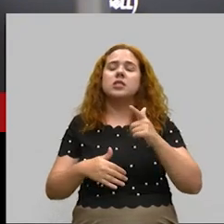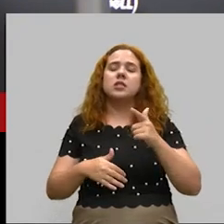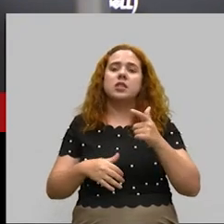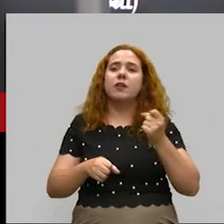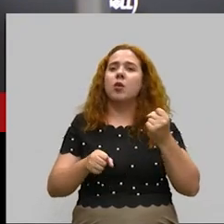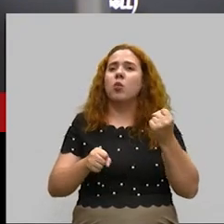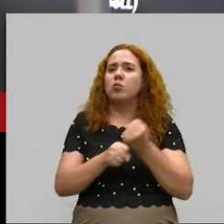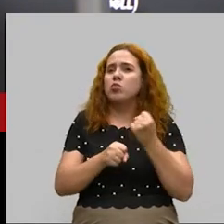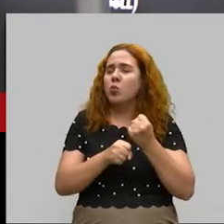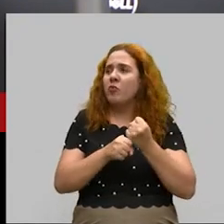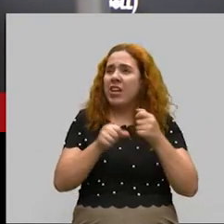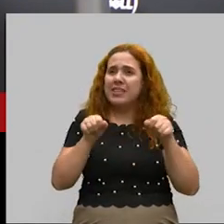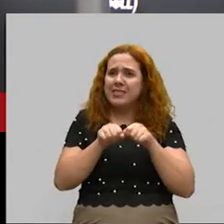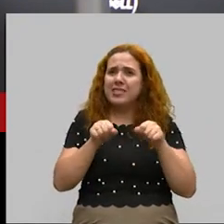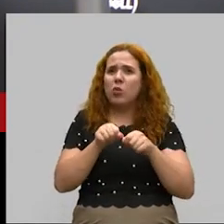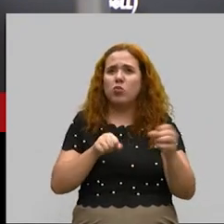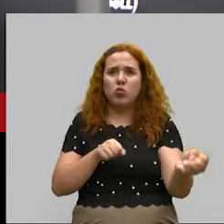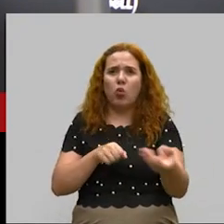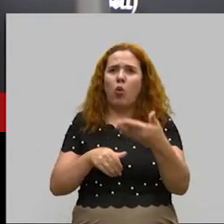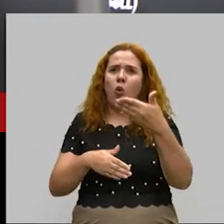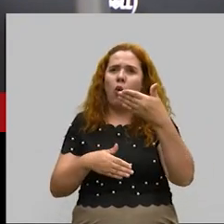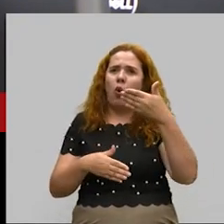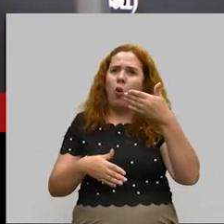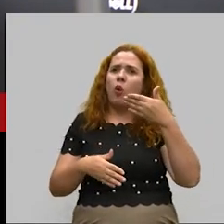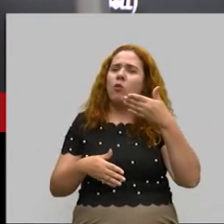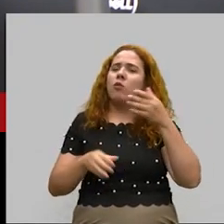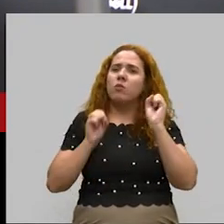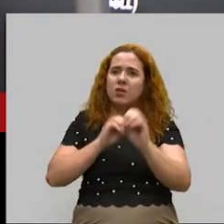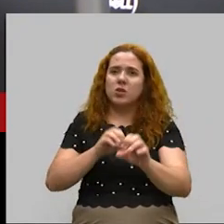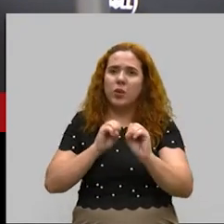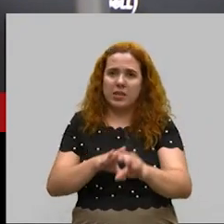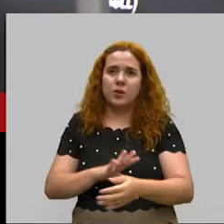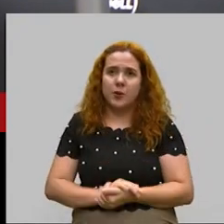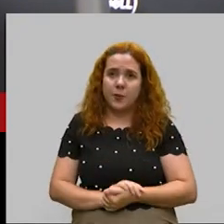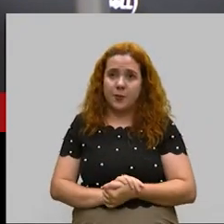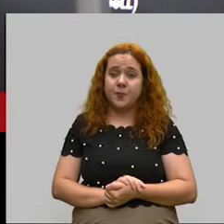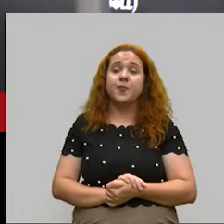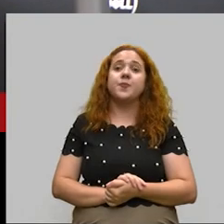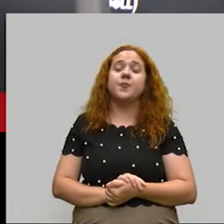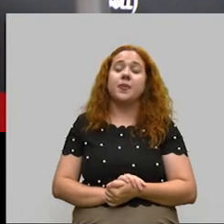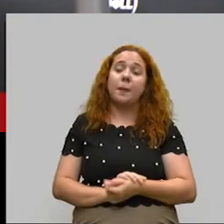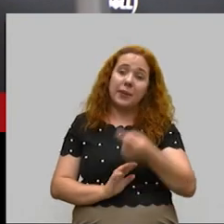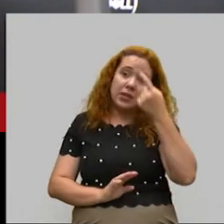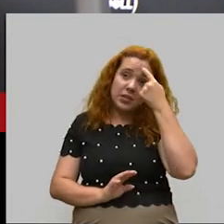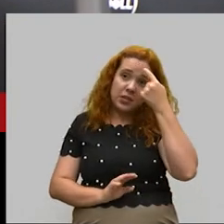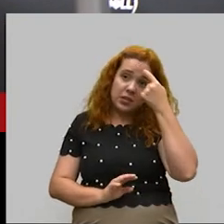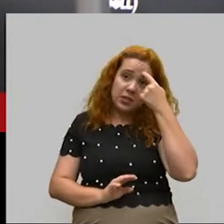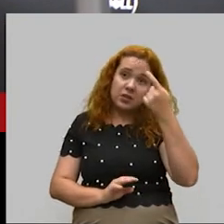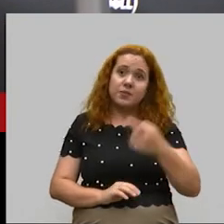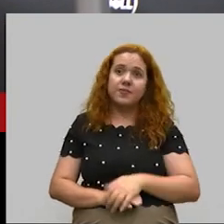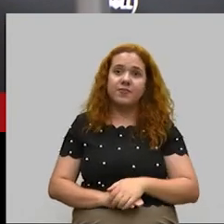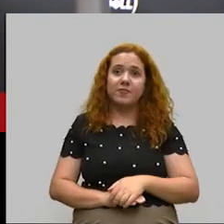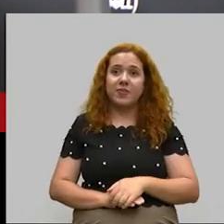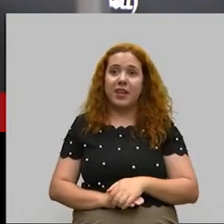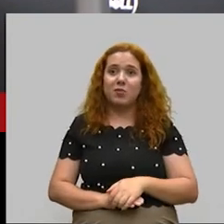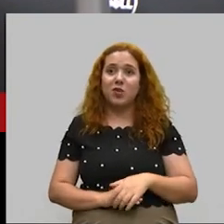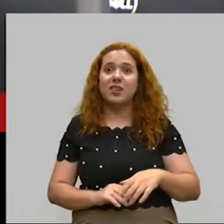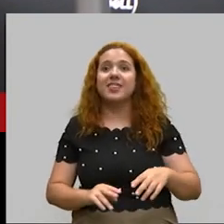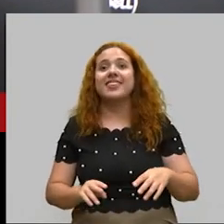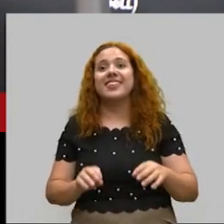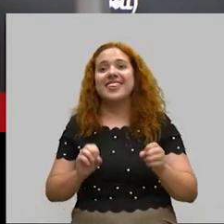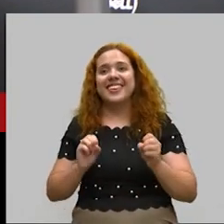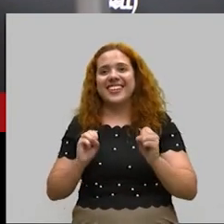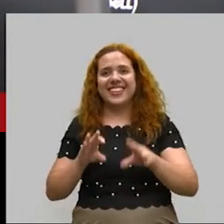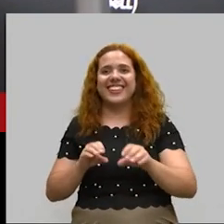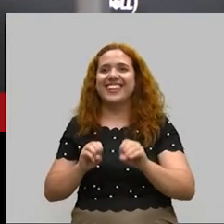satisfeito que tem gente aqui preocupada né em construir um modelo de educação né pensando Nessas questões né então Eh eu gostaria